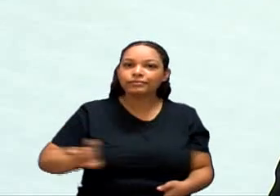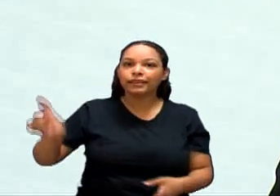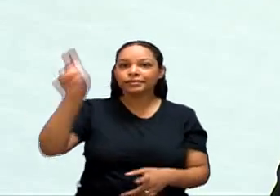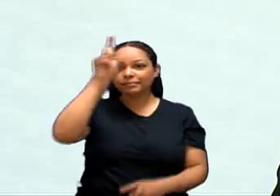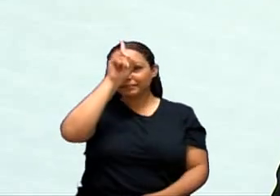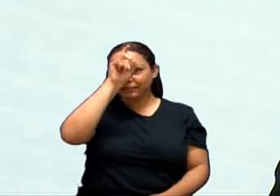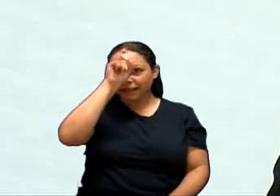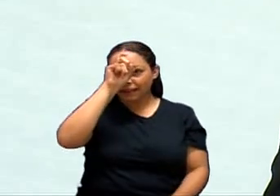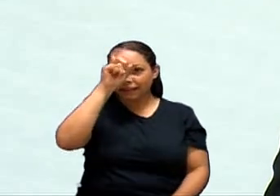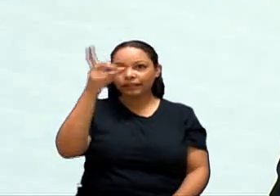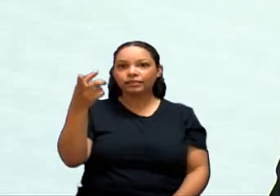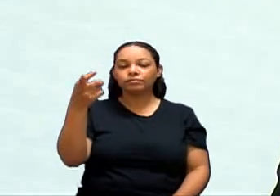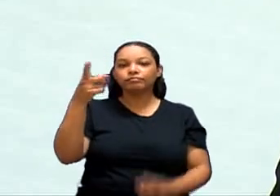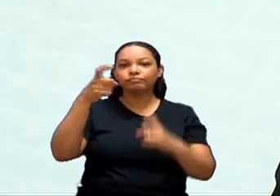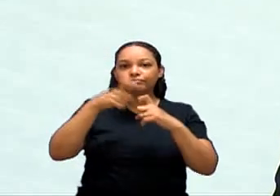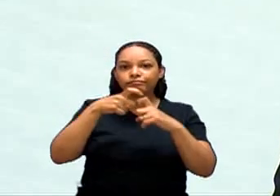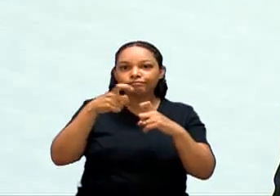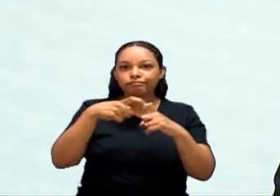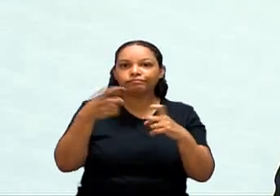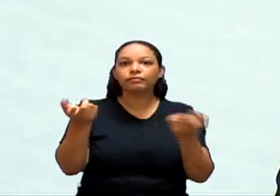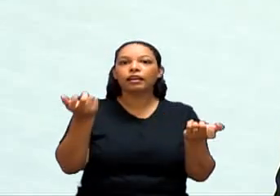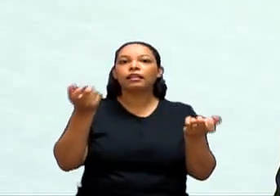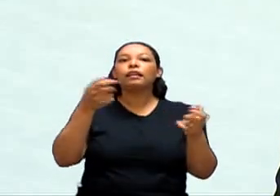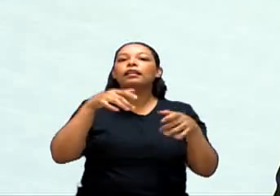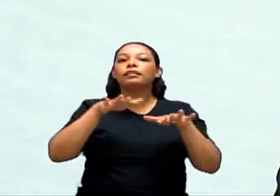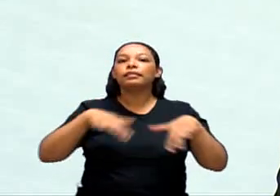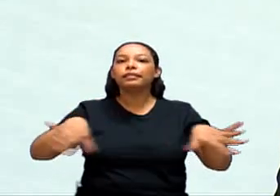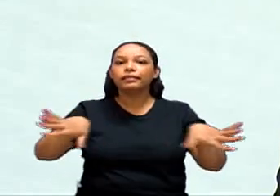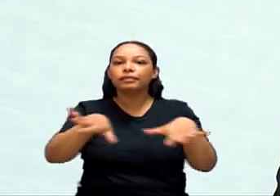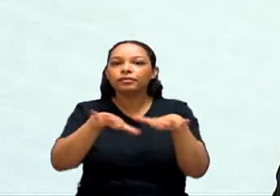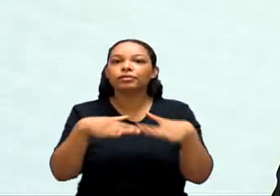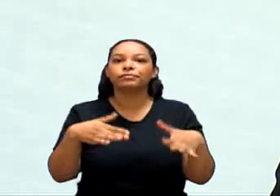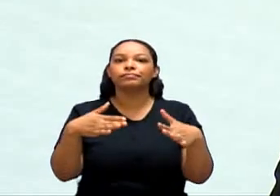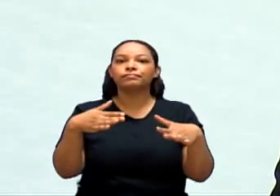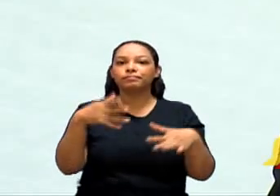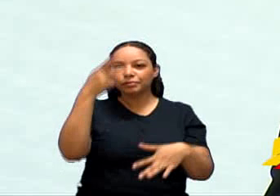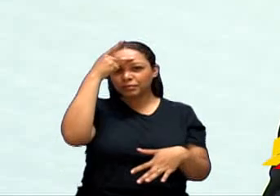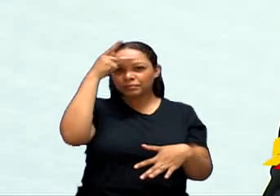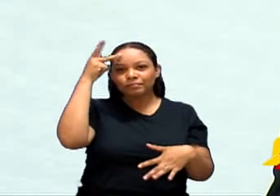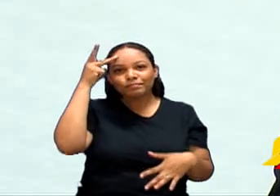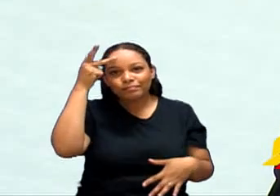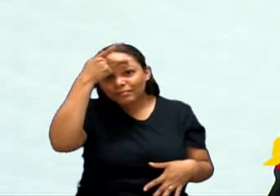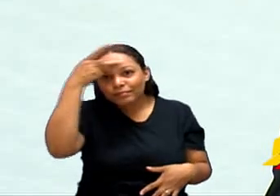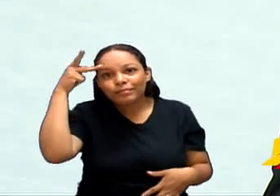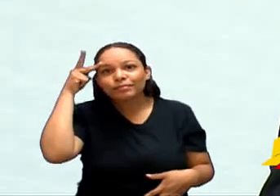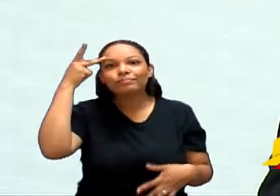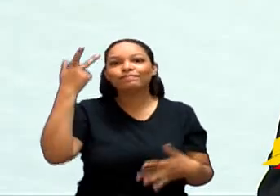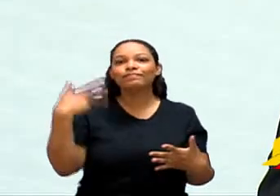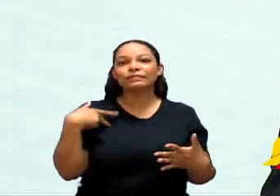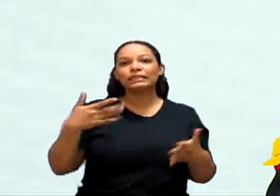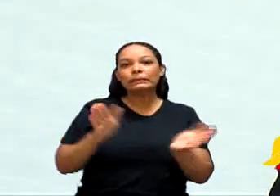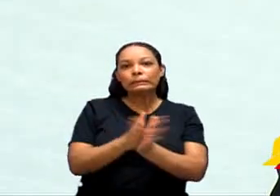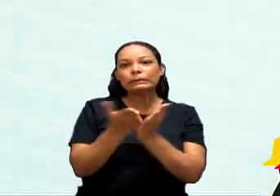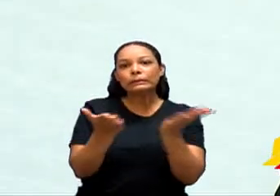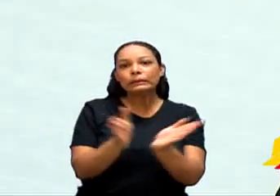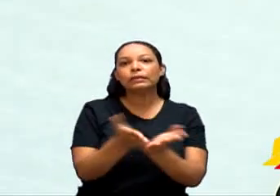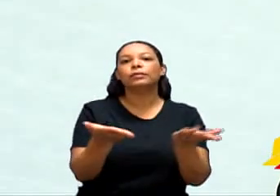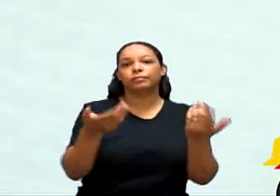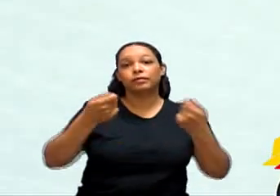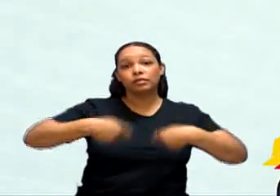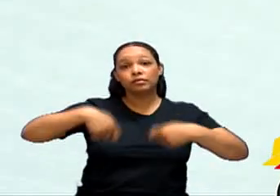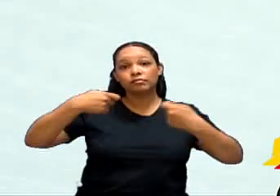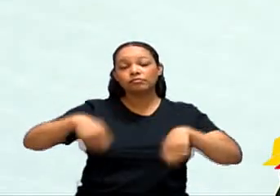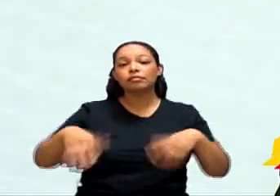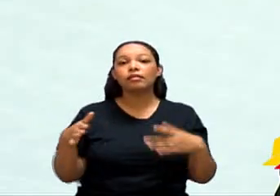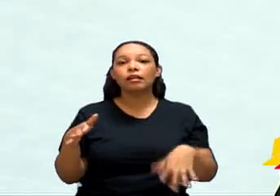com acesso a população também mais carente, porque tem muitas pessoas que querem, né? A gente tem aí um problema que a medicina